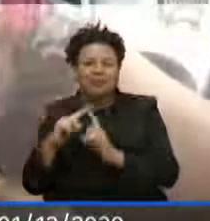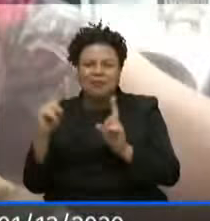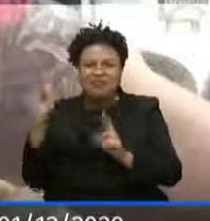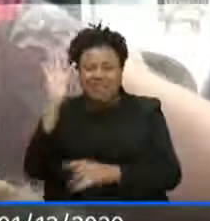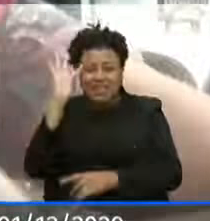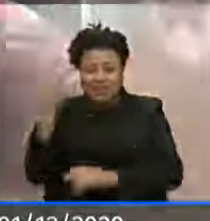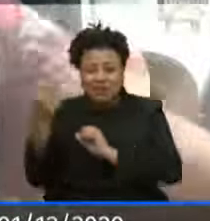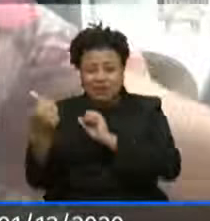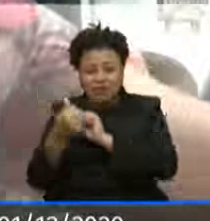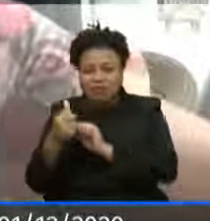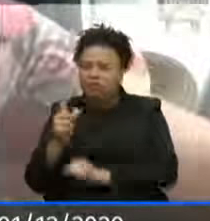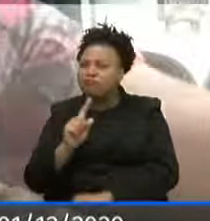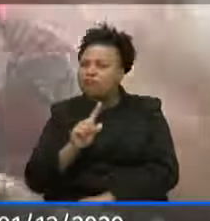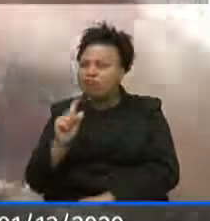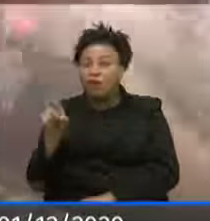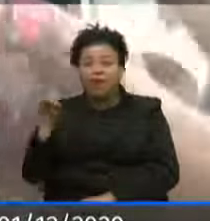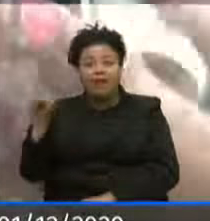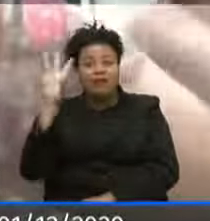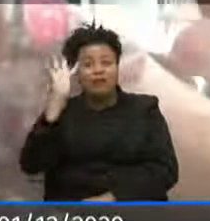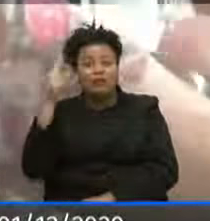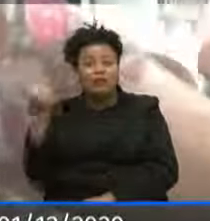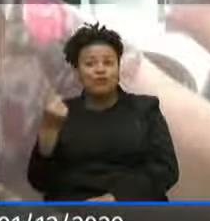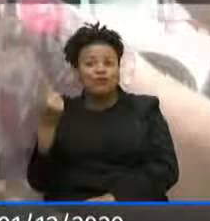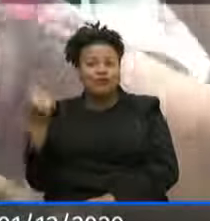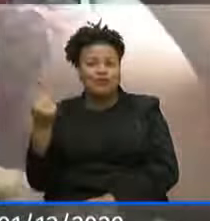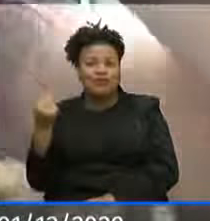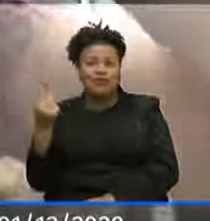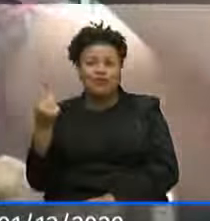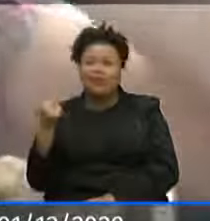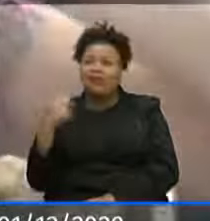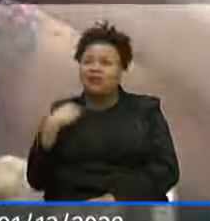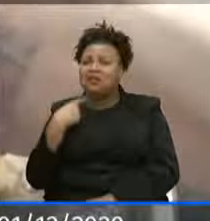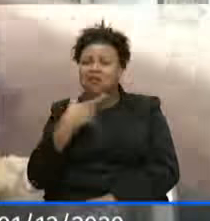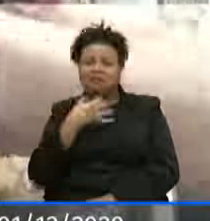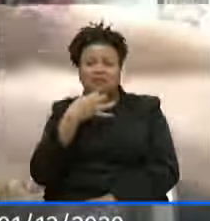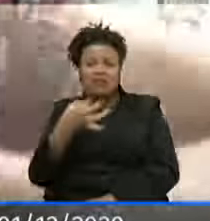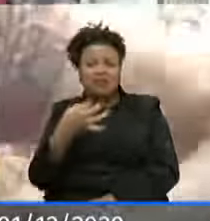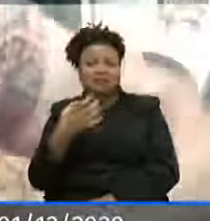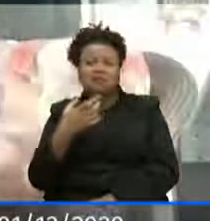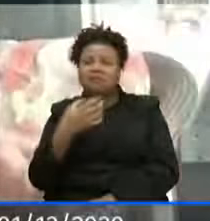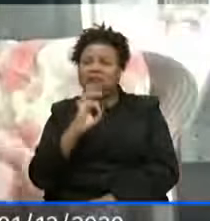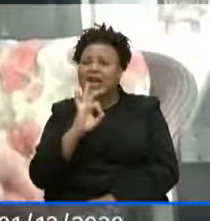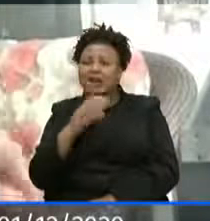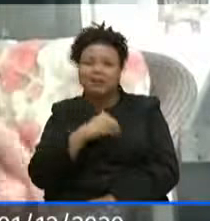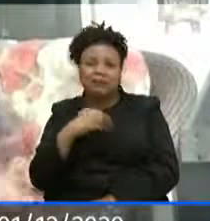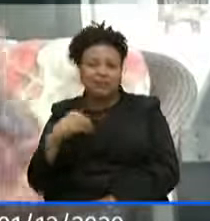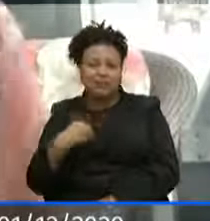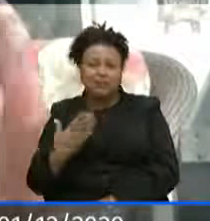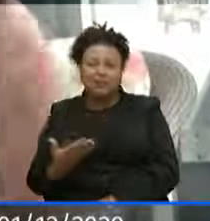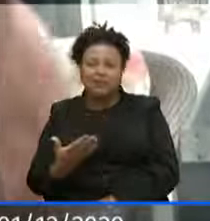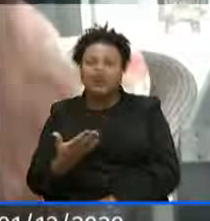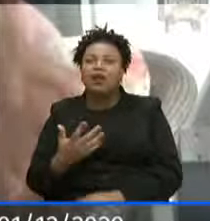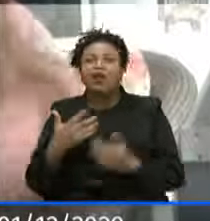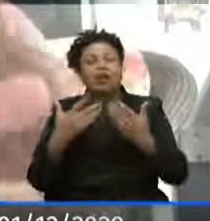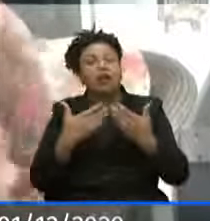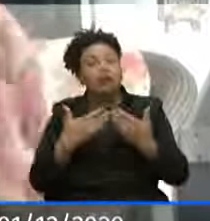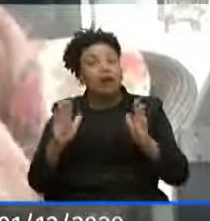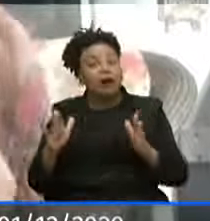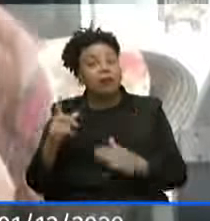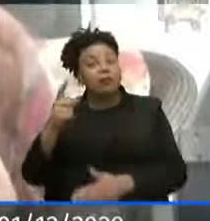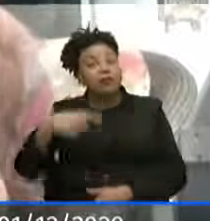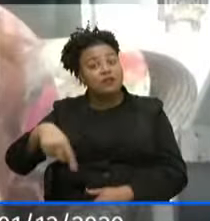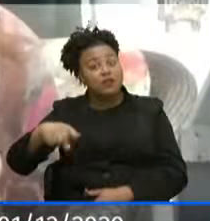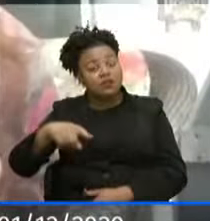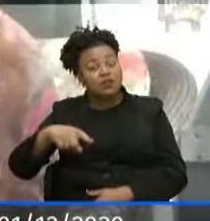delibera, ele delibera, ele não ouve nem os médicos. Então, vamos tentar, eu deixo aberto para os